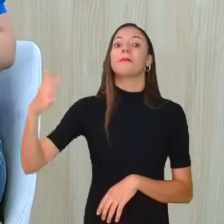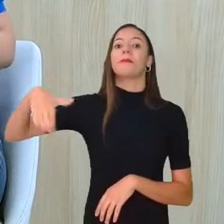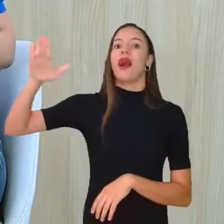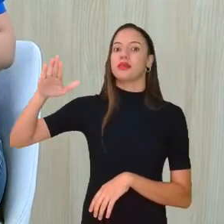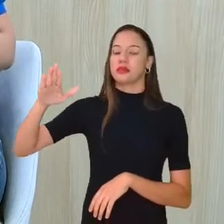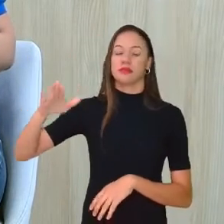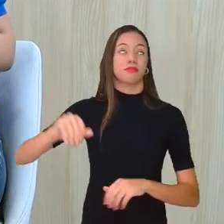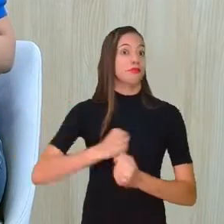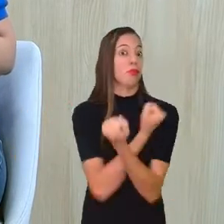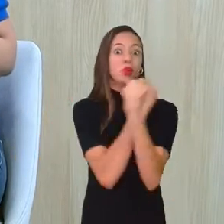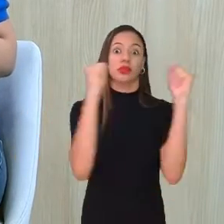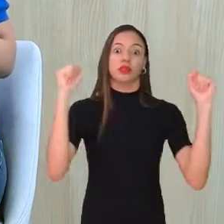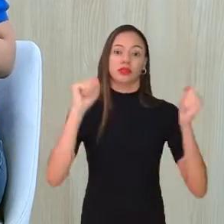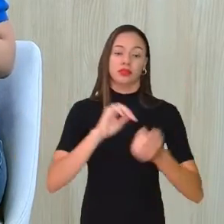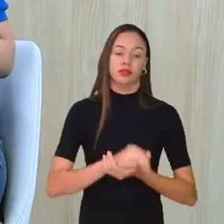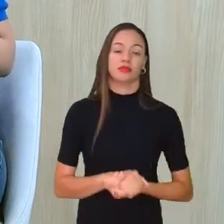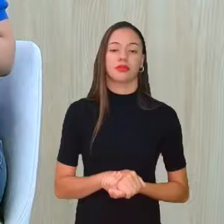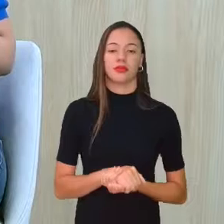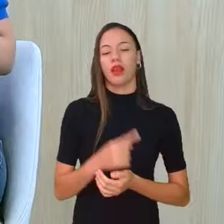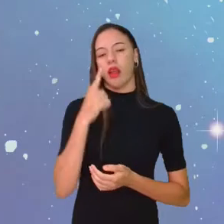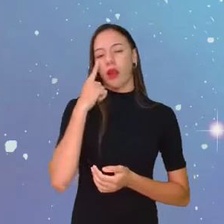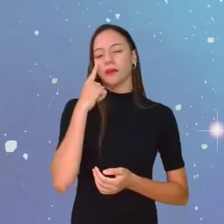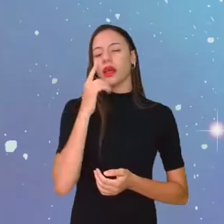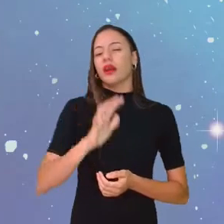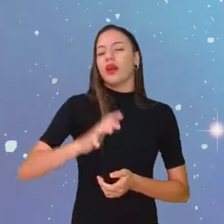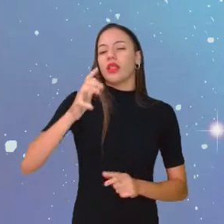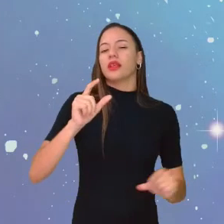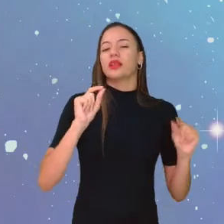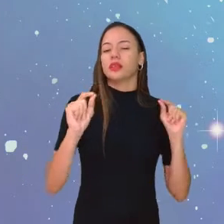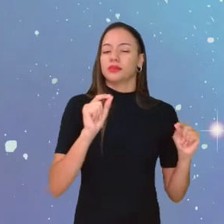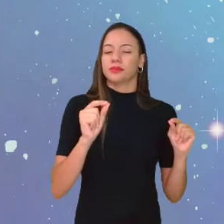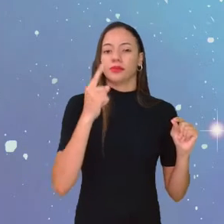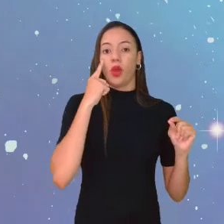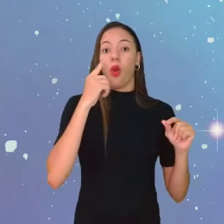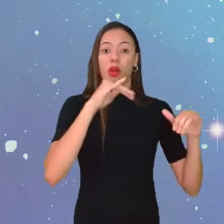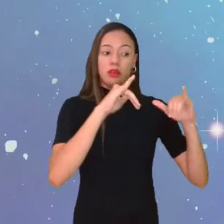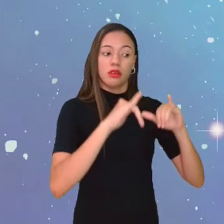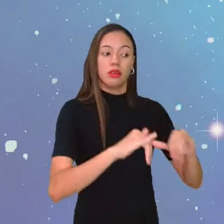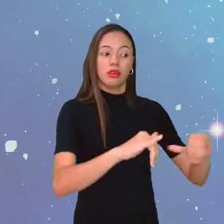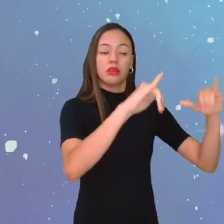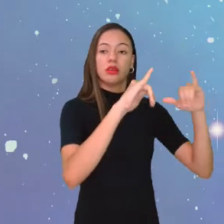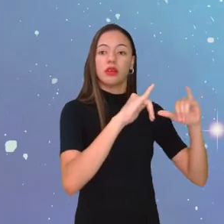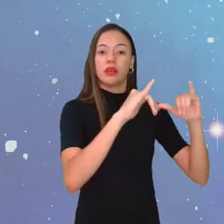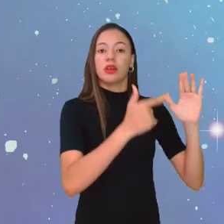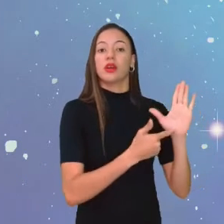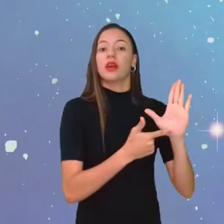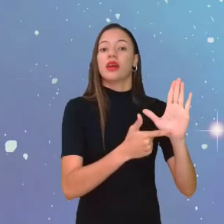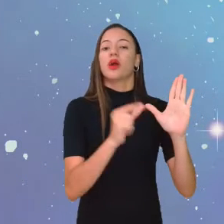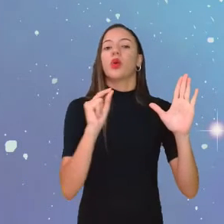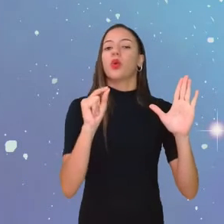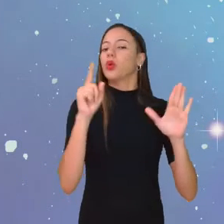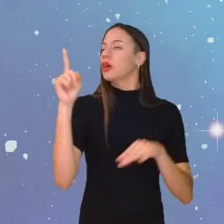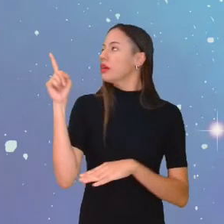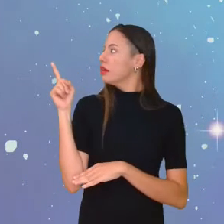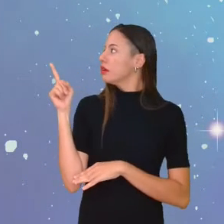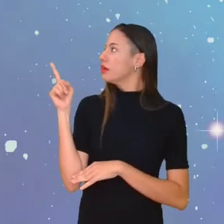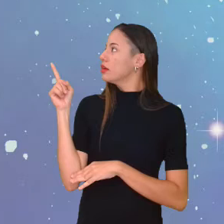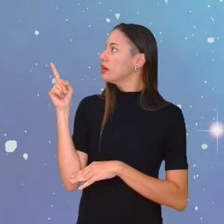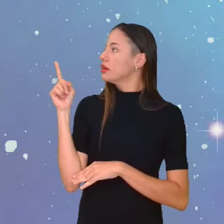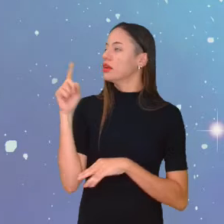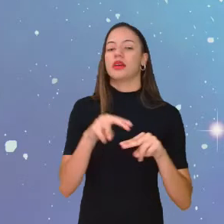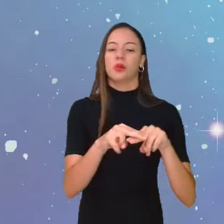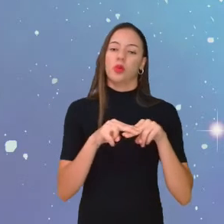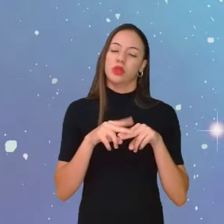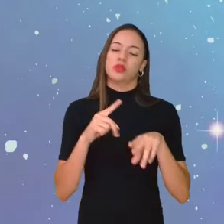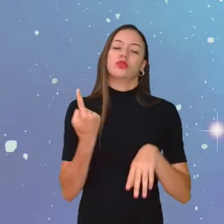certo? Então, o que acontece é o seguinte, quando a gente fala dessas informações, o que aparece aí na tela é algo que, por isso a gente